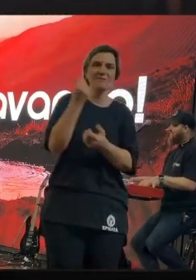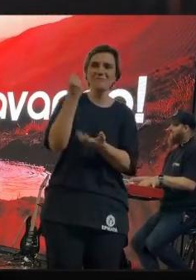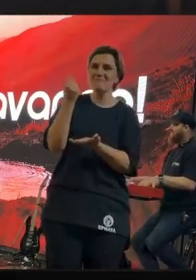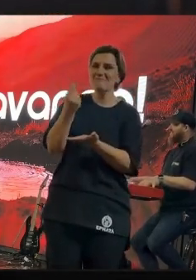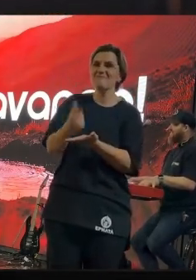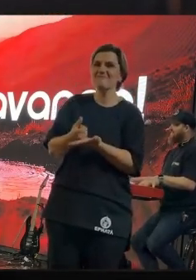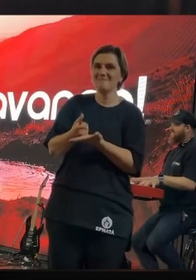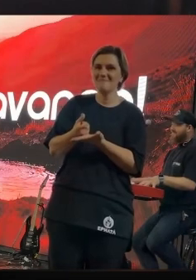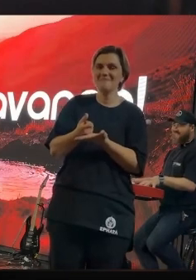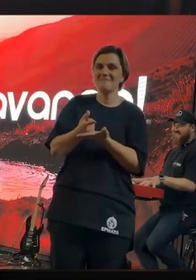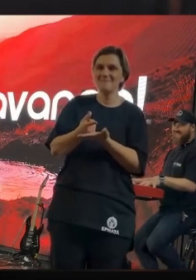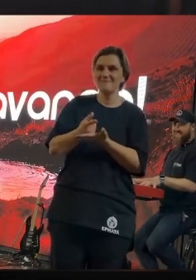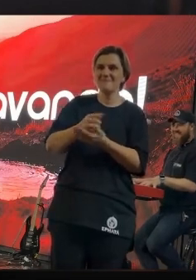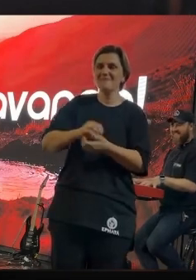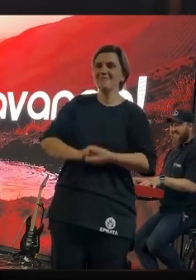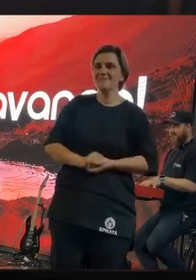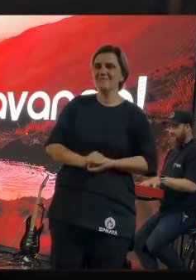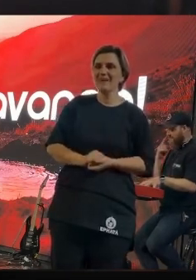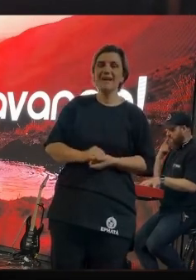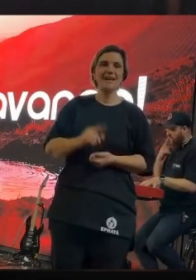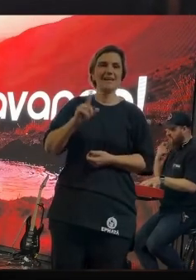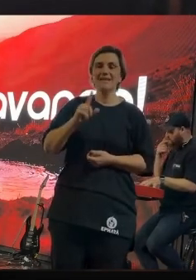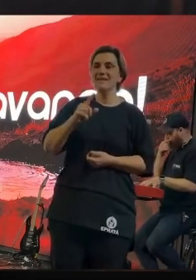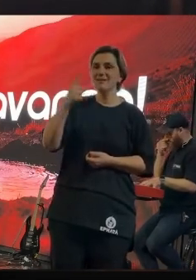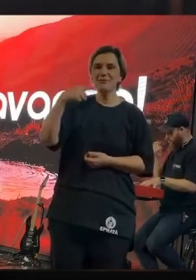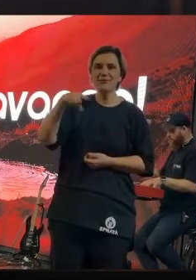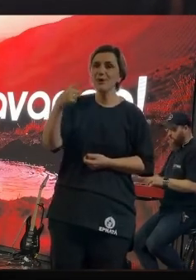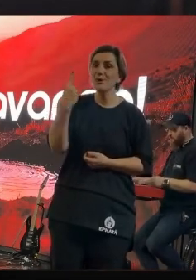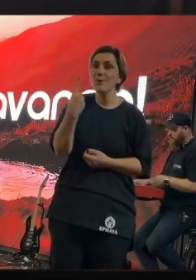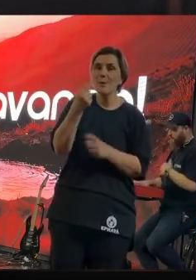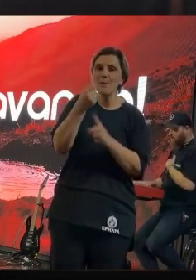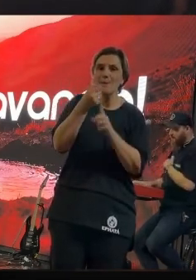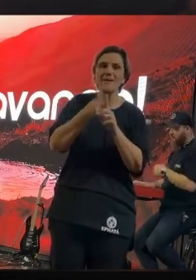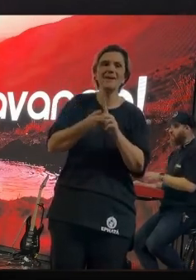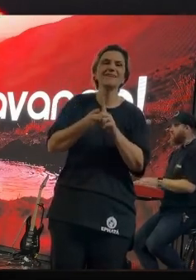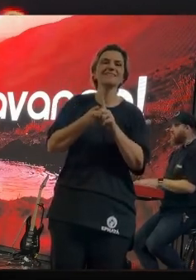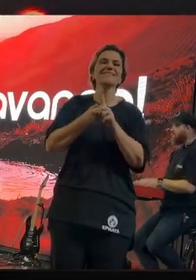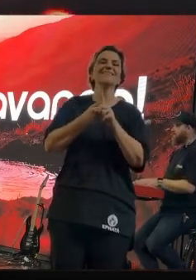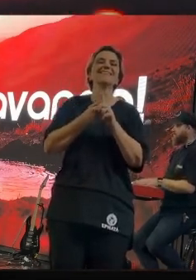É forte. E não foi 1 mês.